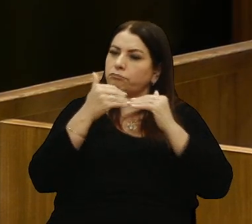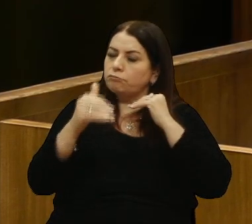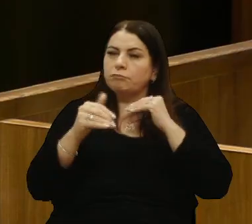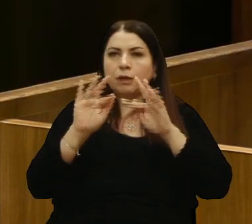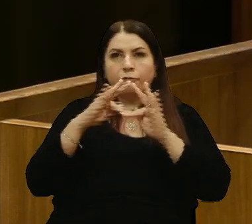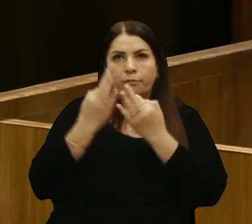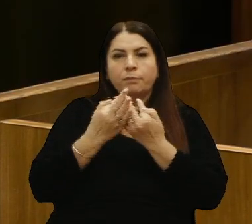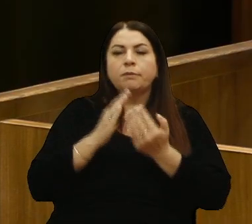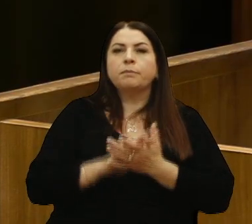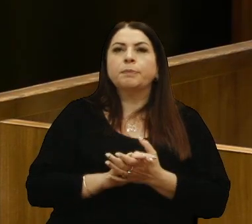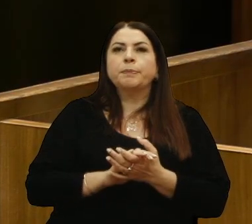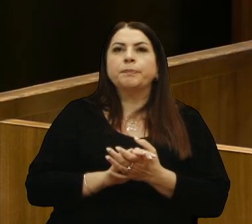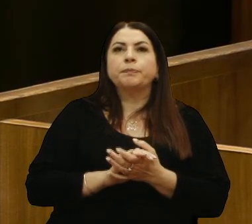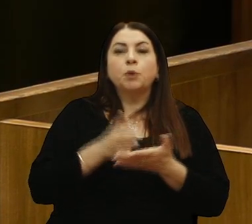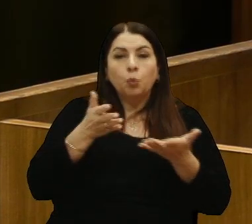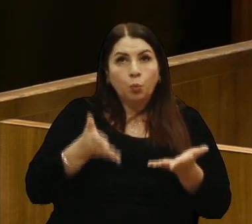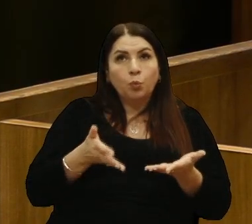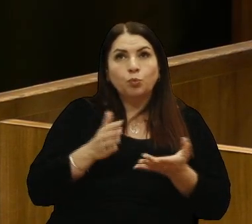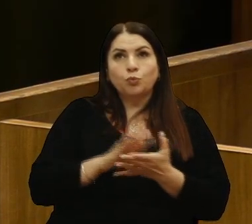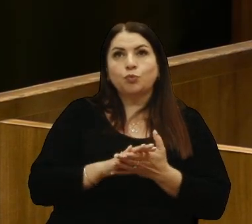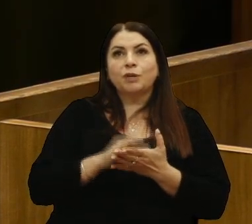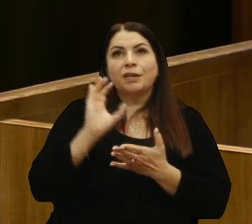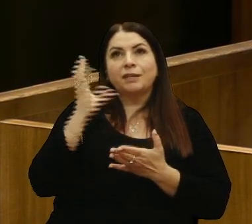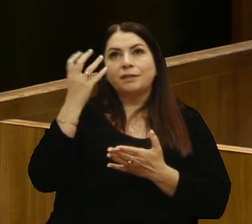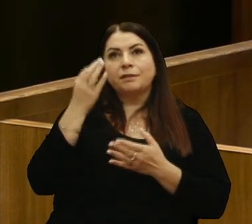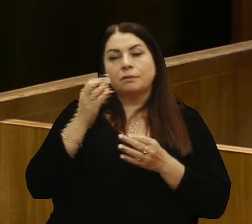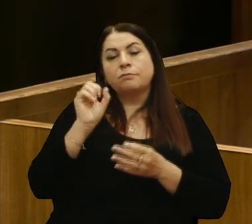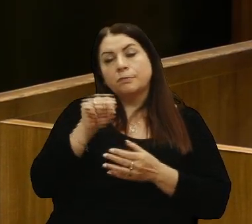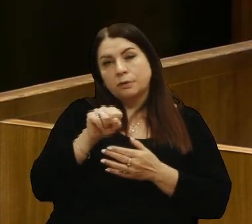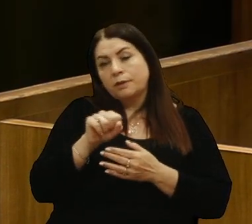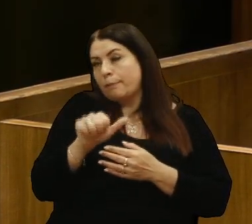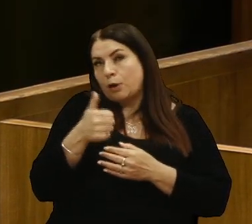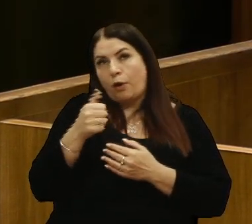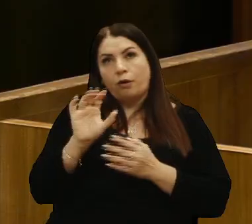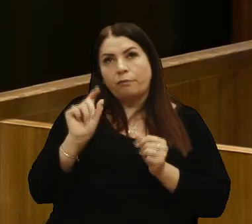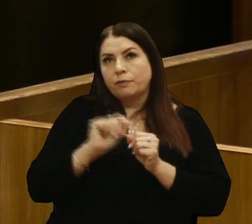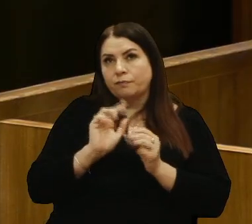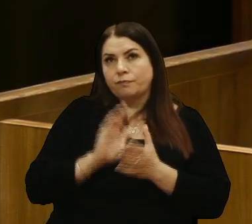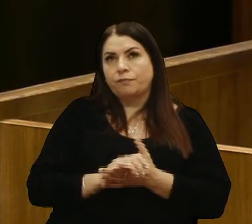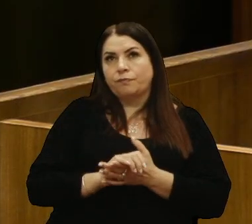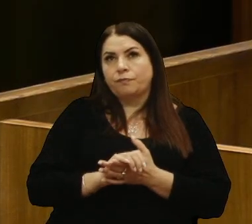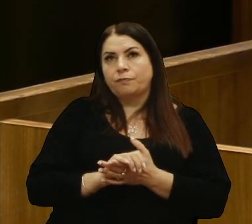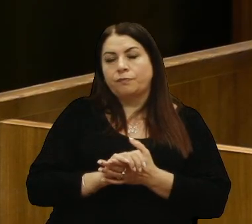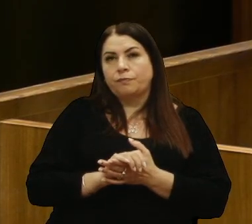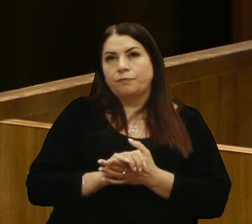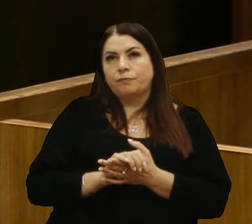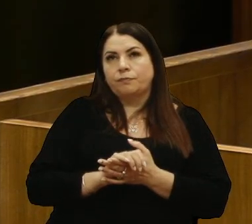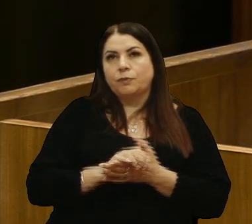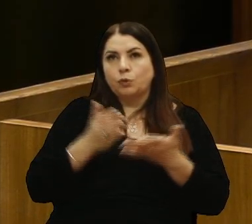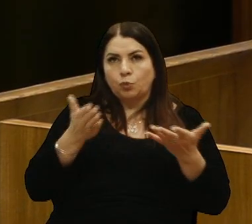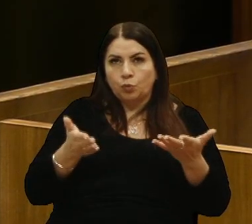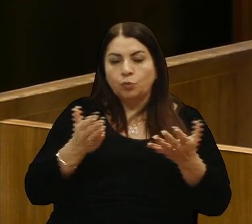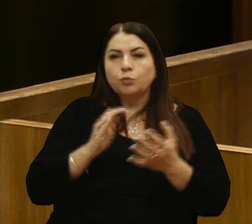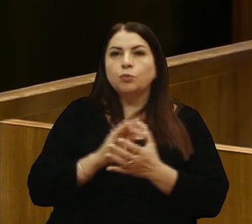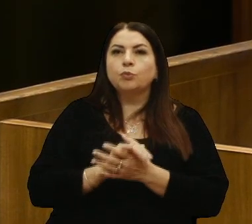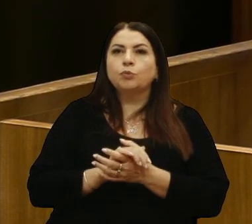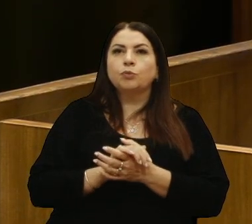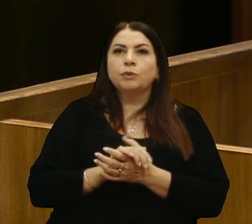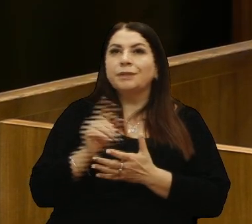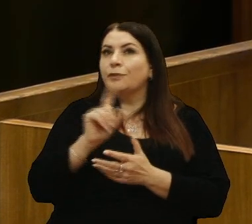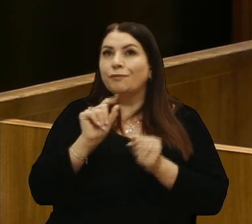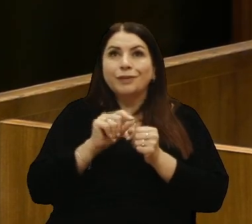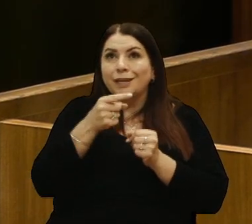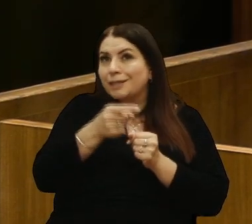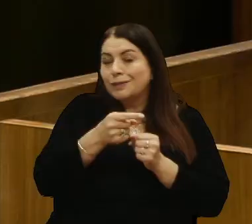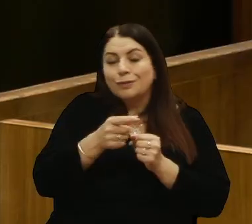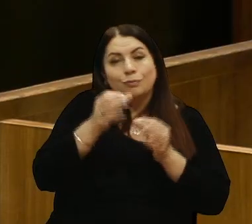famílias, é que hoje é a decisão, sim, a melhor a ser tomada. Hoje, se não tomar essa